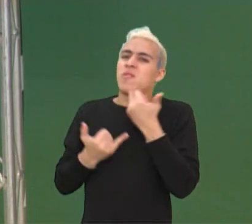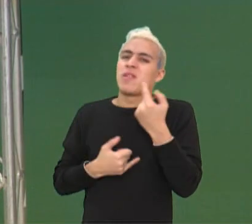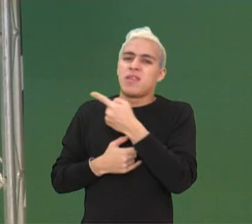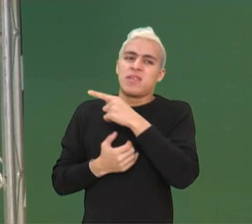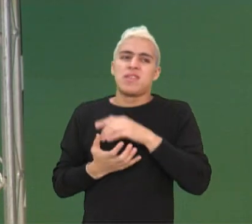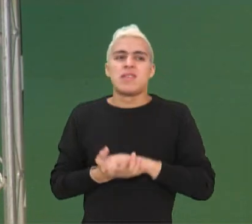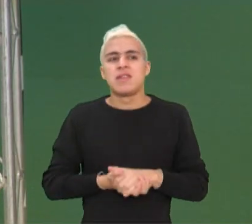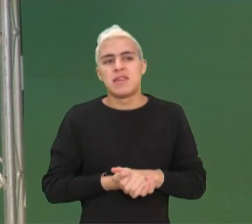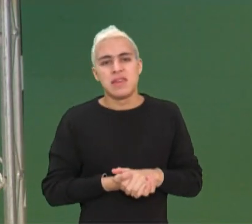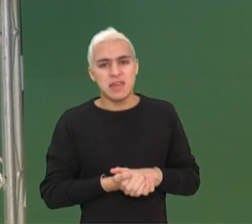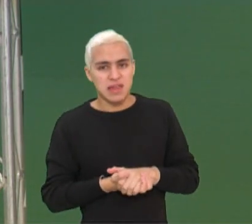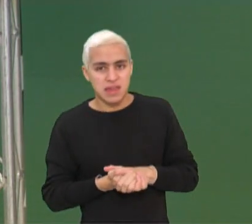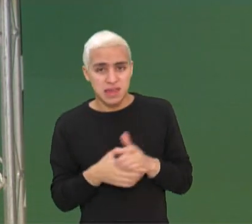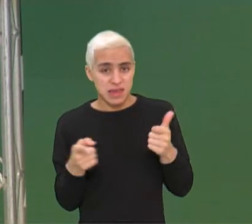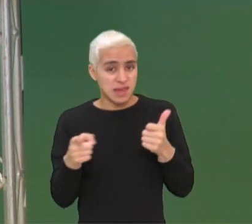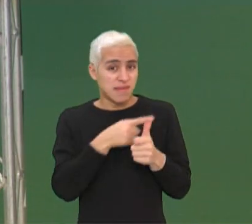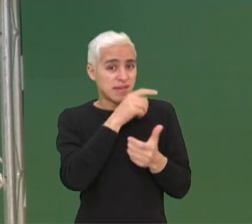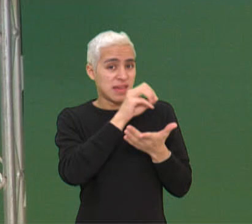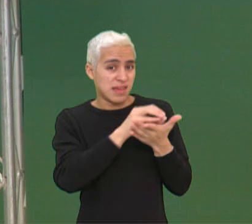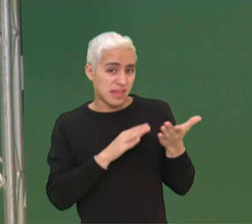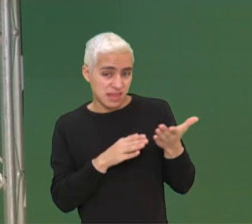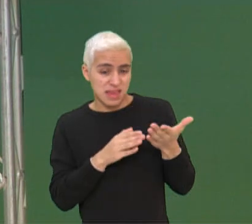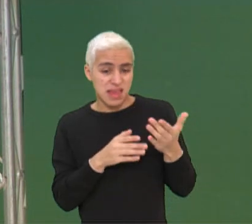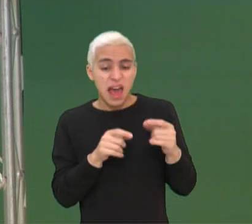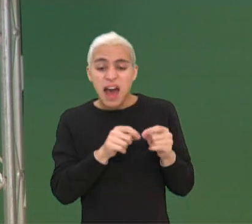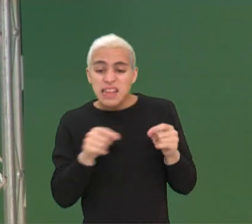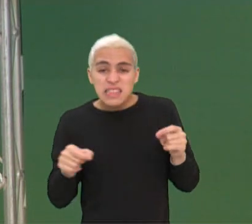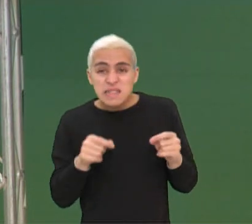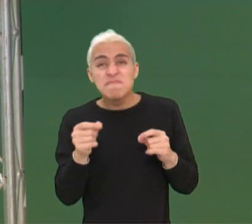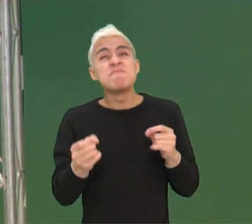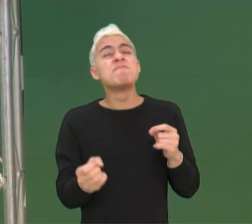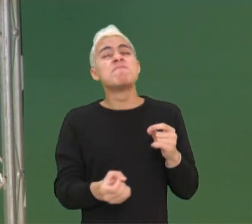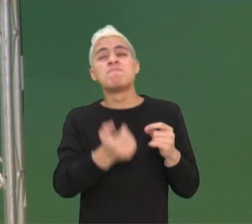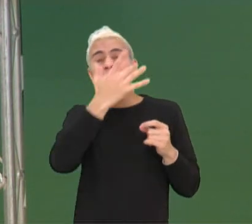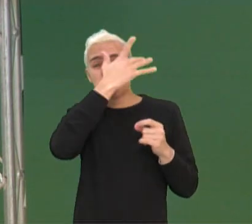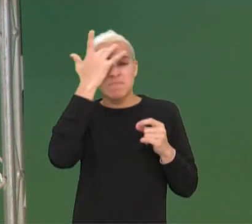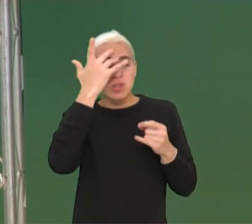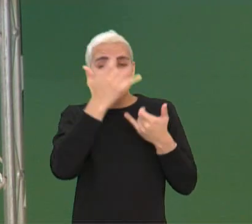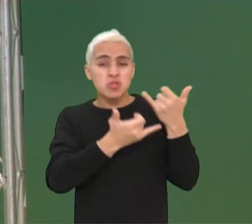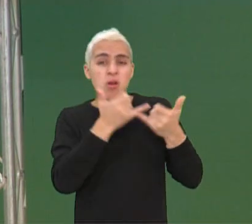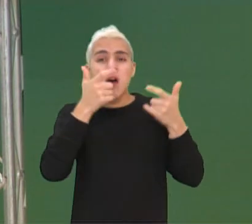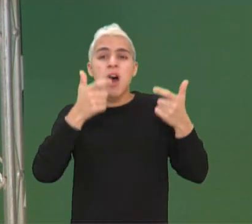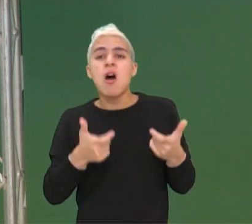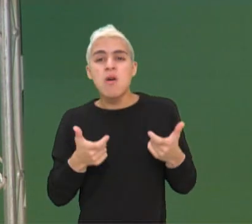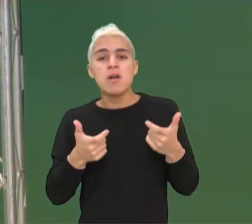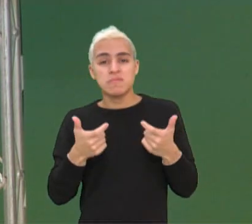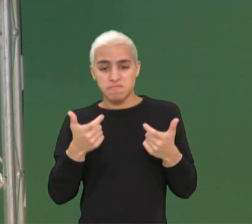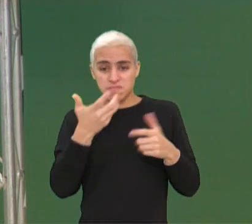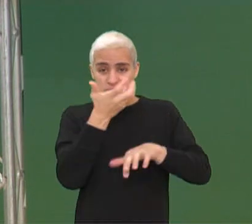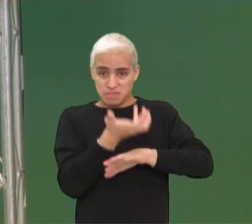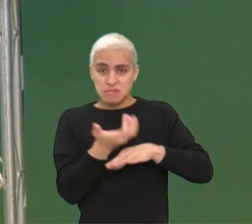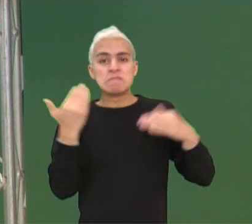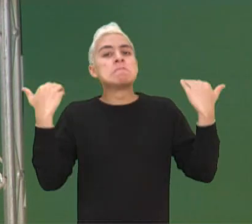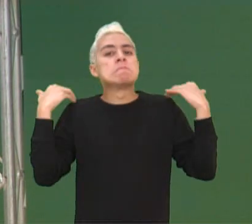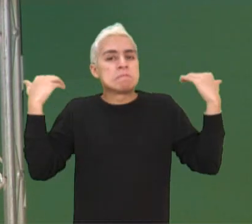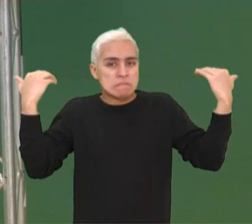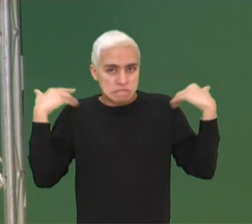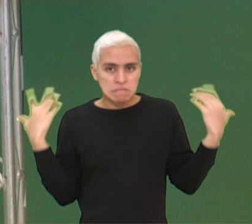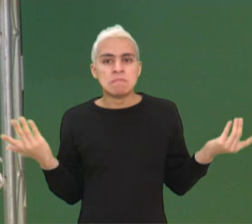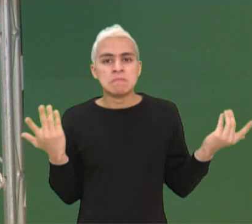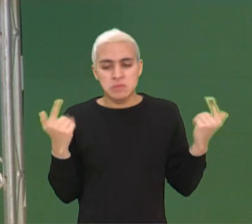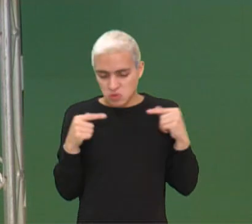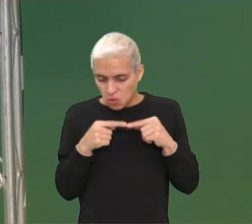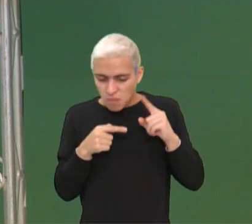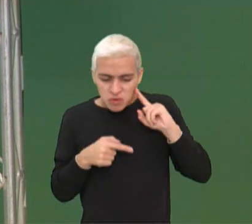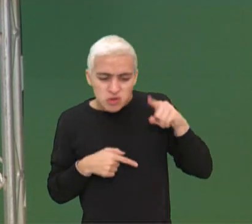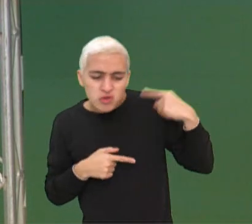né? Primeira atividade. A dama é um jogo muito praticado na educação física, né? Que a gente falou aí. Então, a dama faz parte do dia